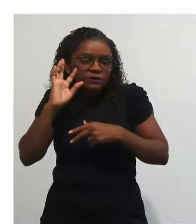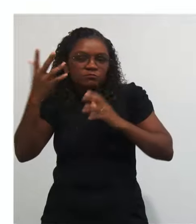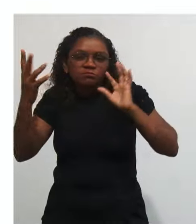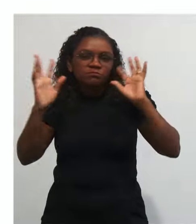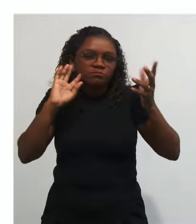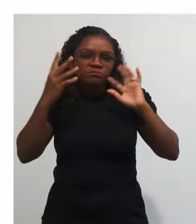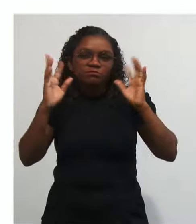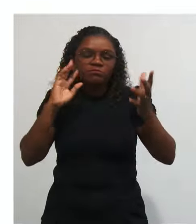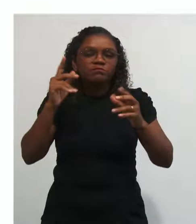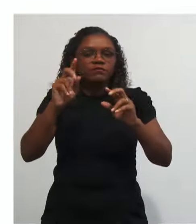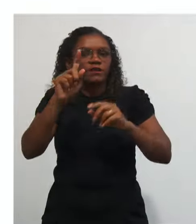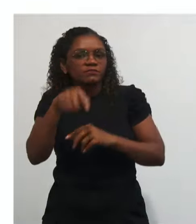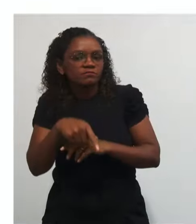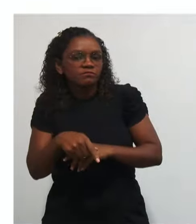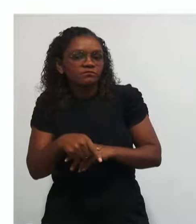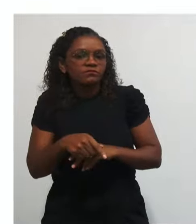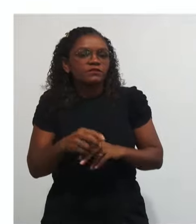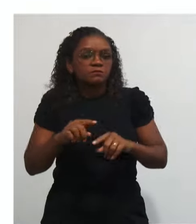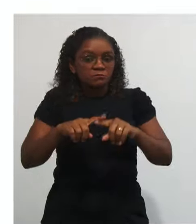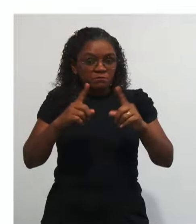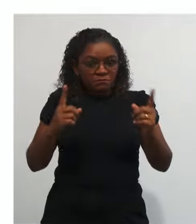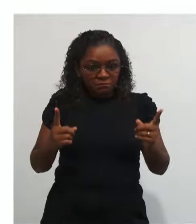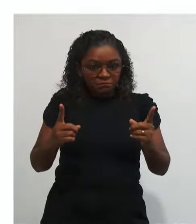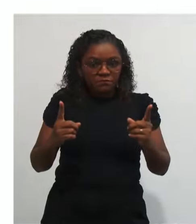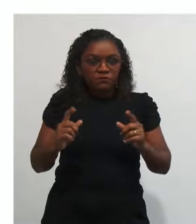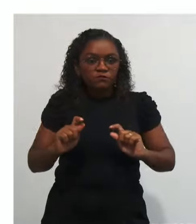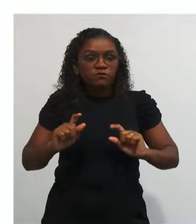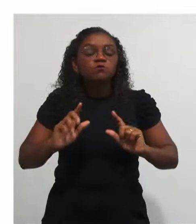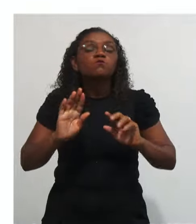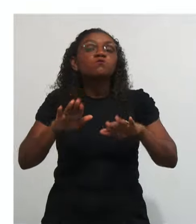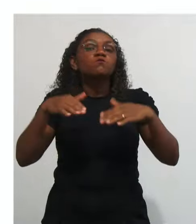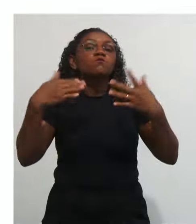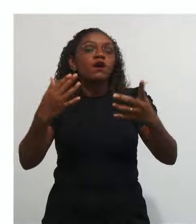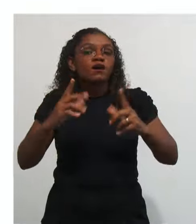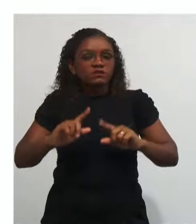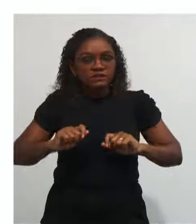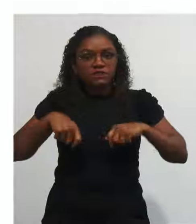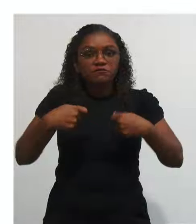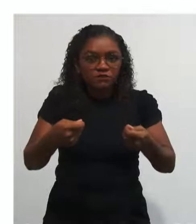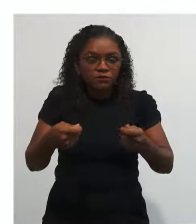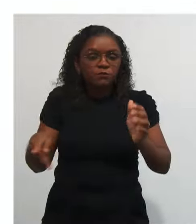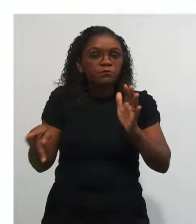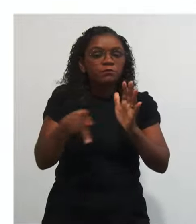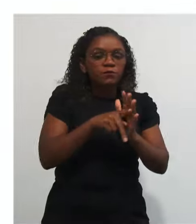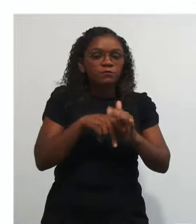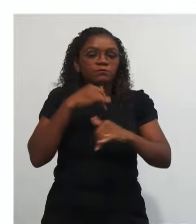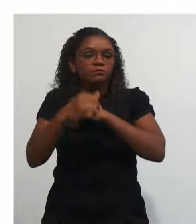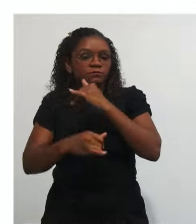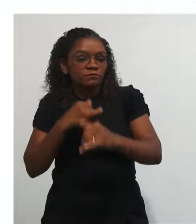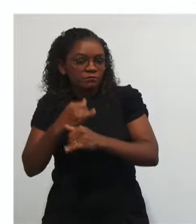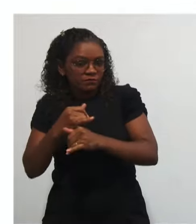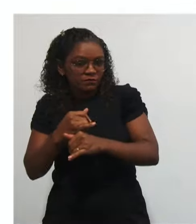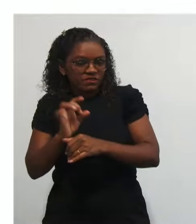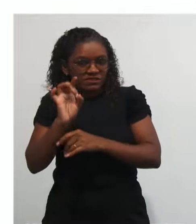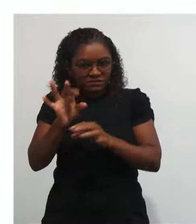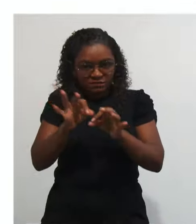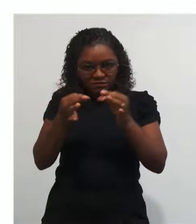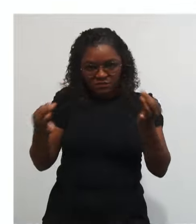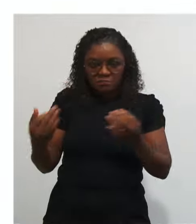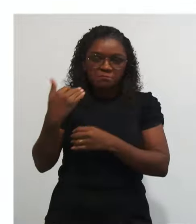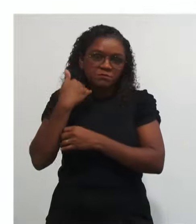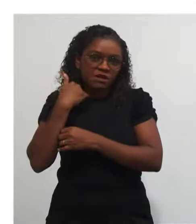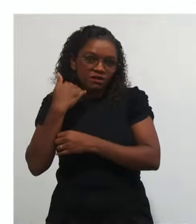não atinge apenas grandes bancos e varejistas embora sejam esses aí os casos que normalmente